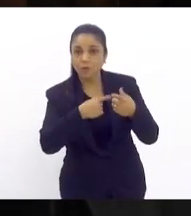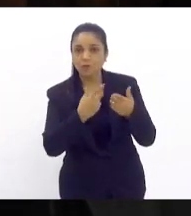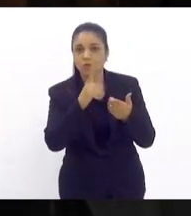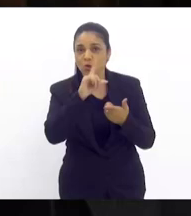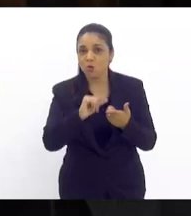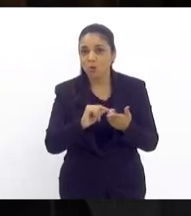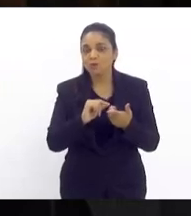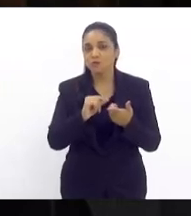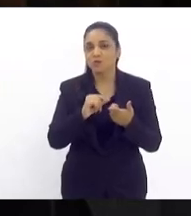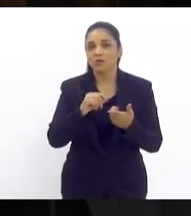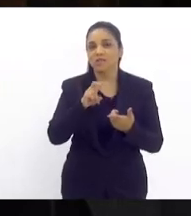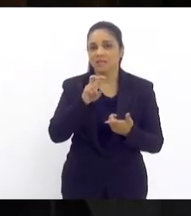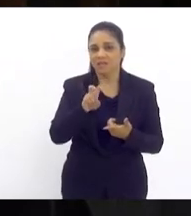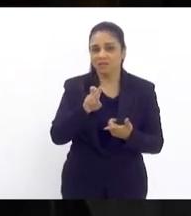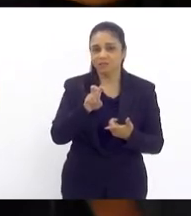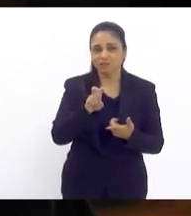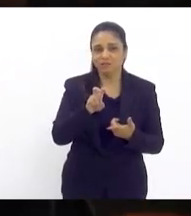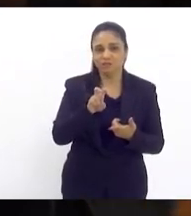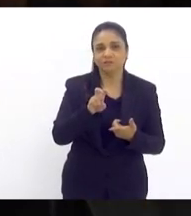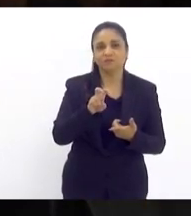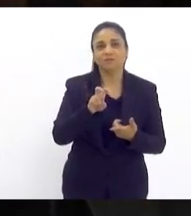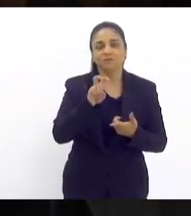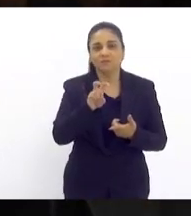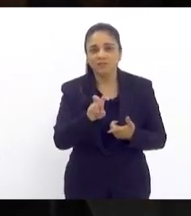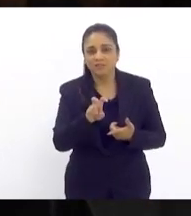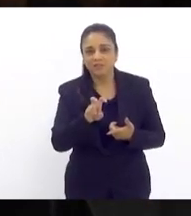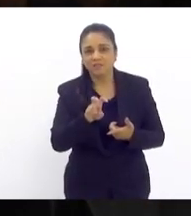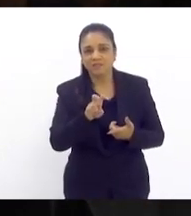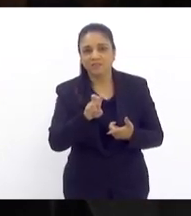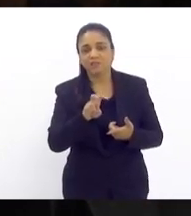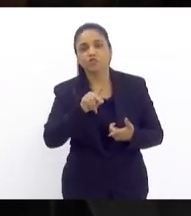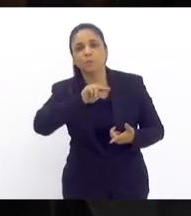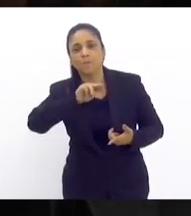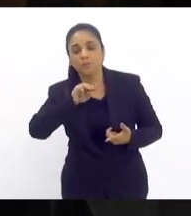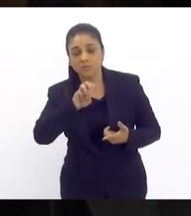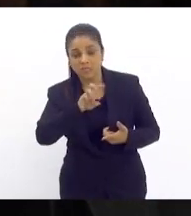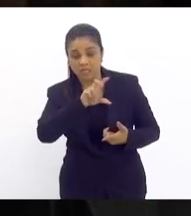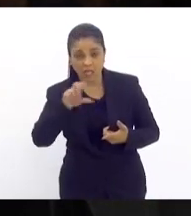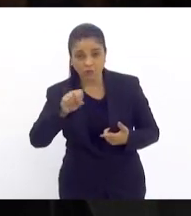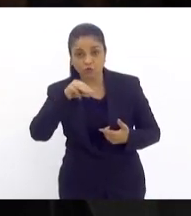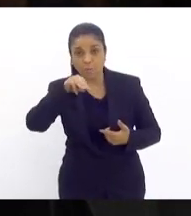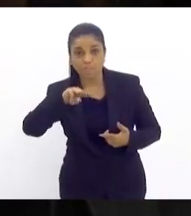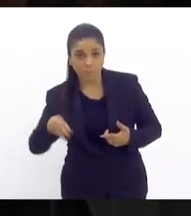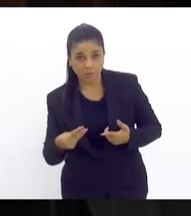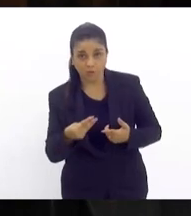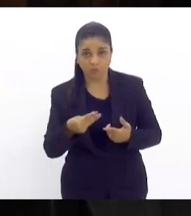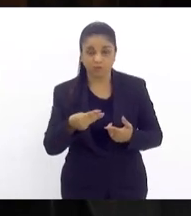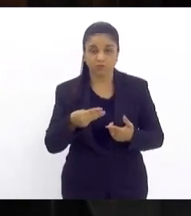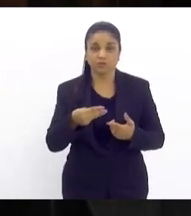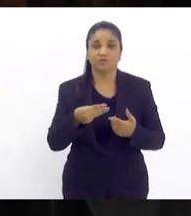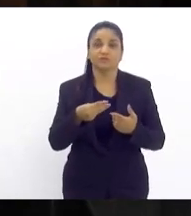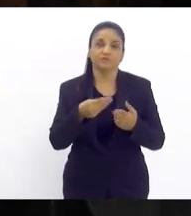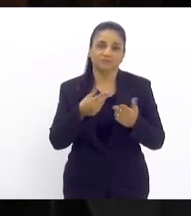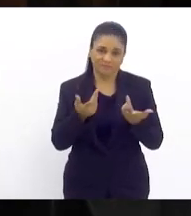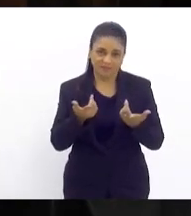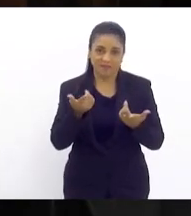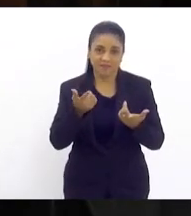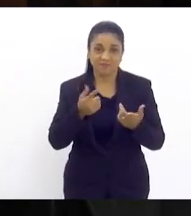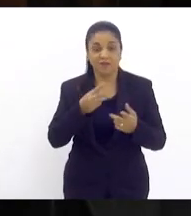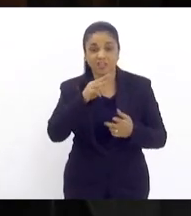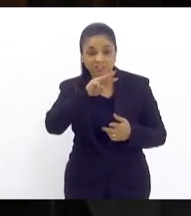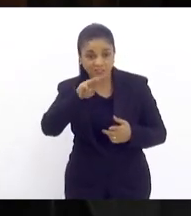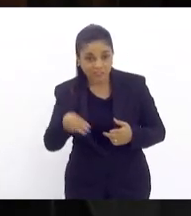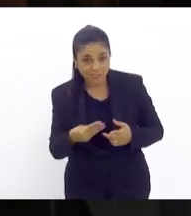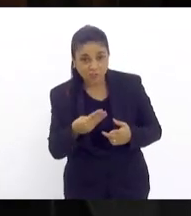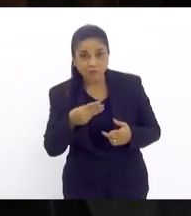500 milhões de reais talvez destinação de dois três milhões Seja lá qual o valor por cada Deputado se a gente tiver falando de 3 milhões